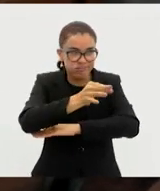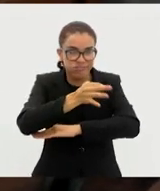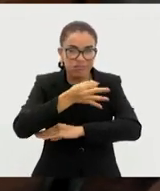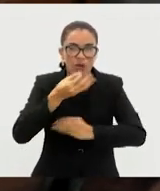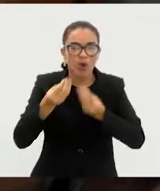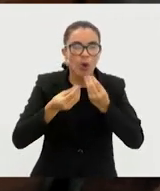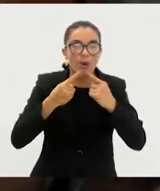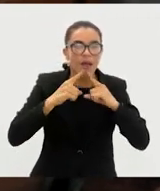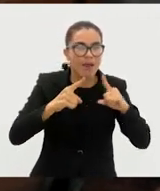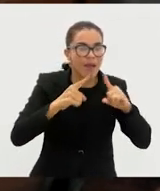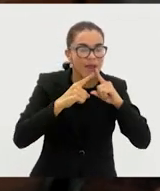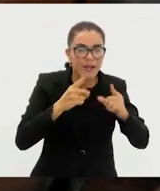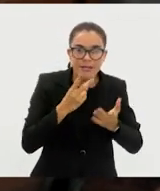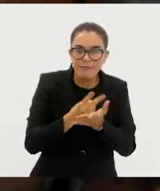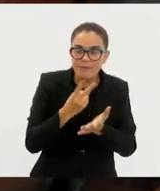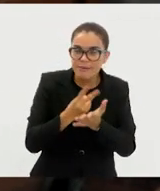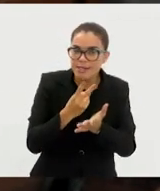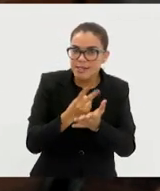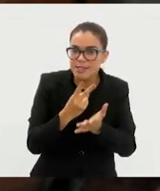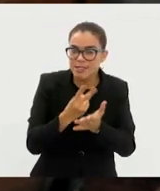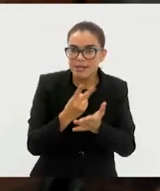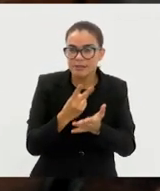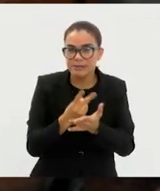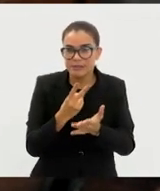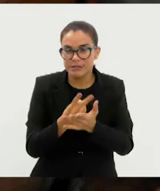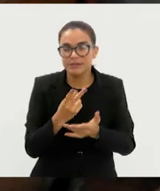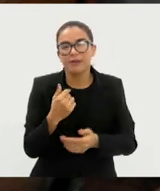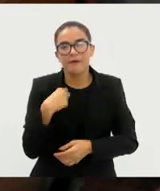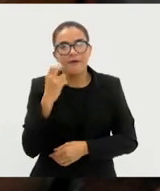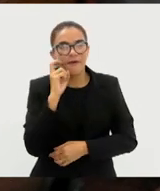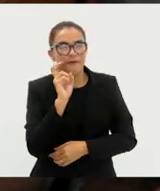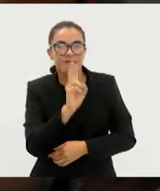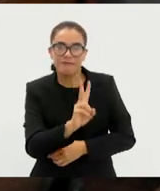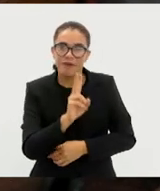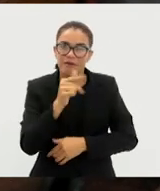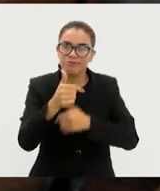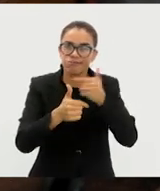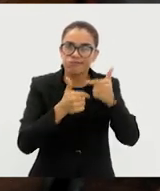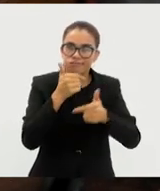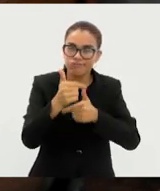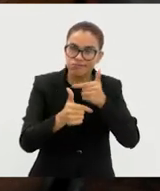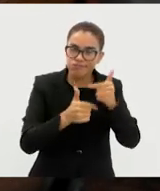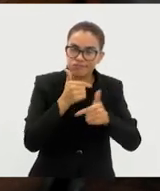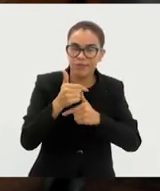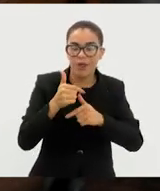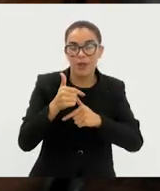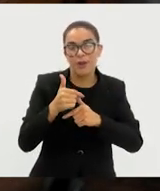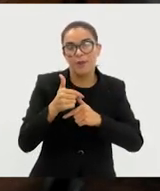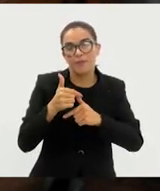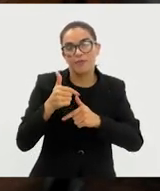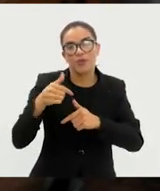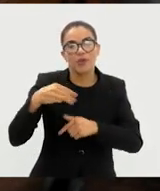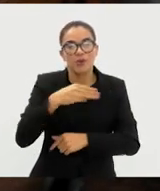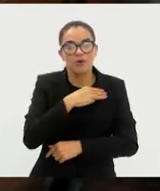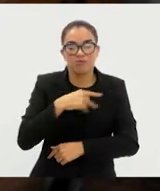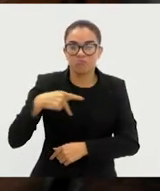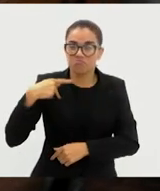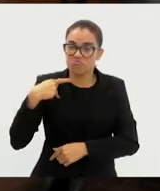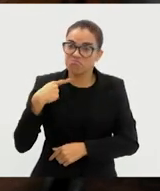reclamações sempre são muito sistemáticas. E volte e meia a gente vê as operações aí do do Ministério Público,